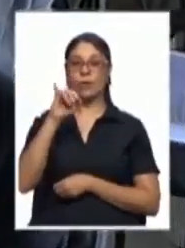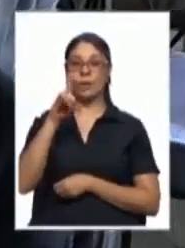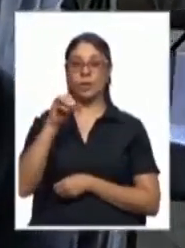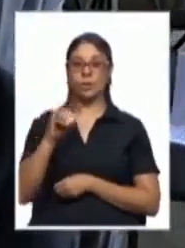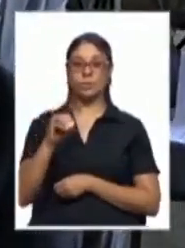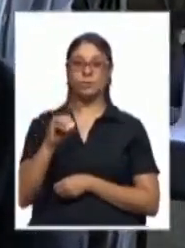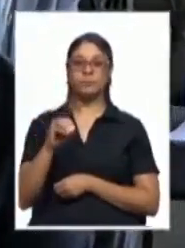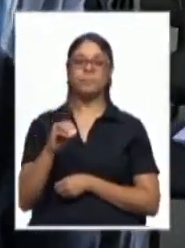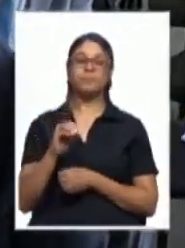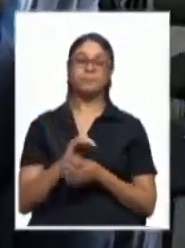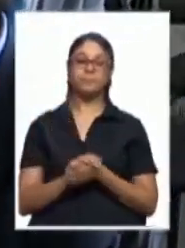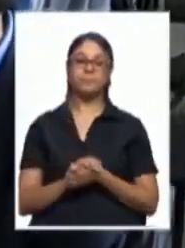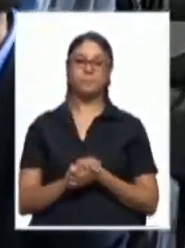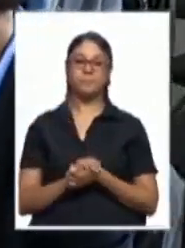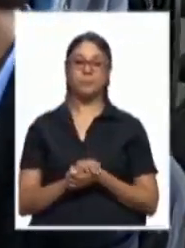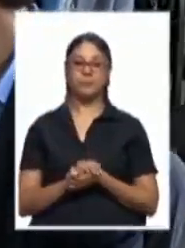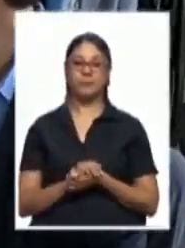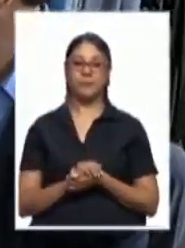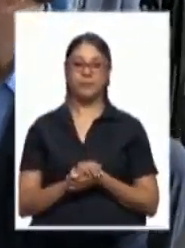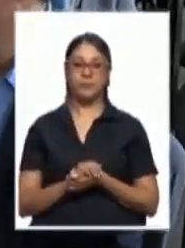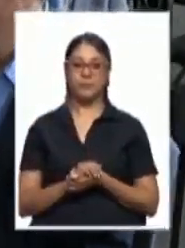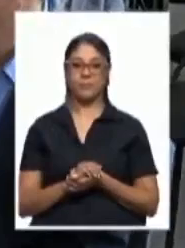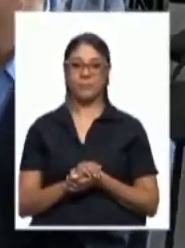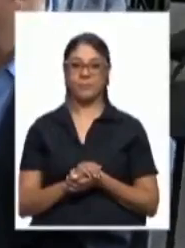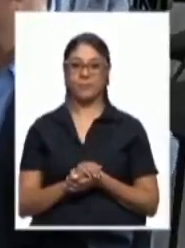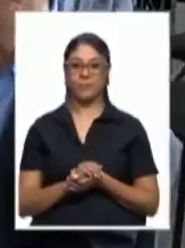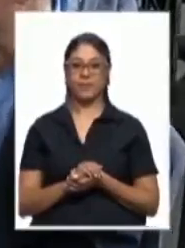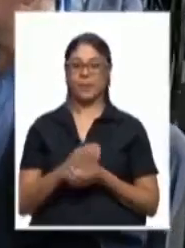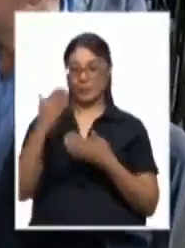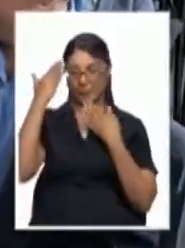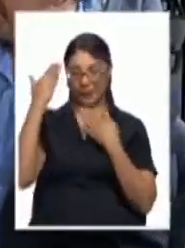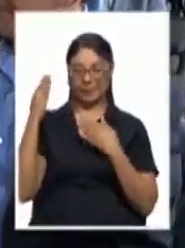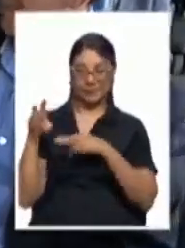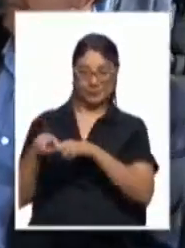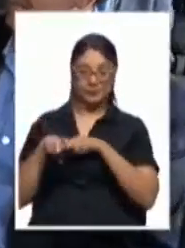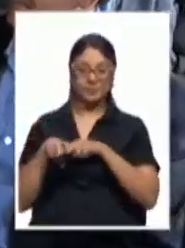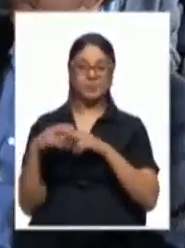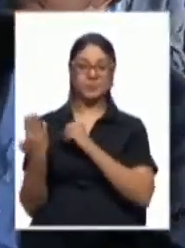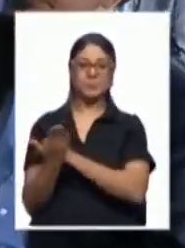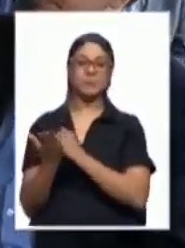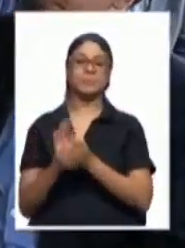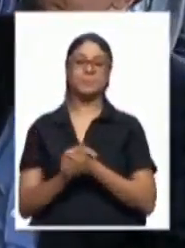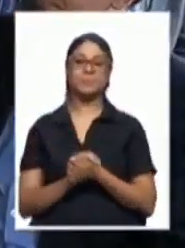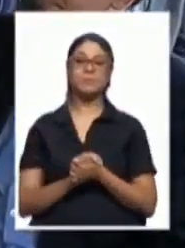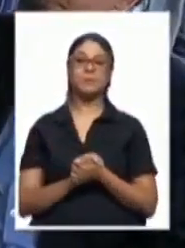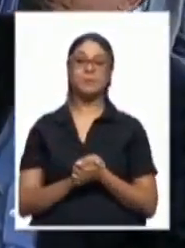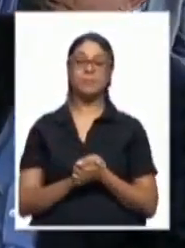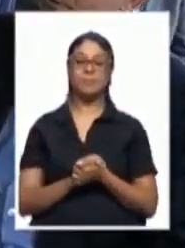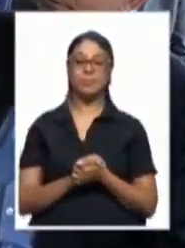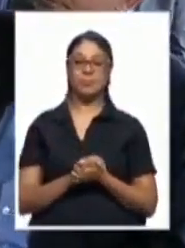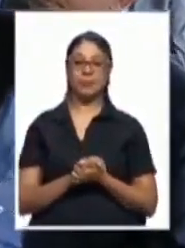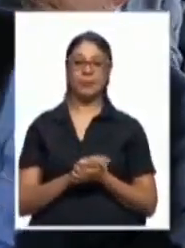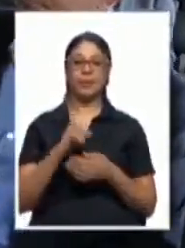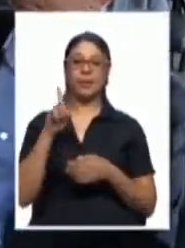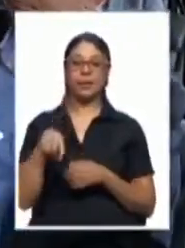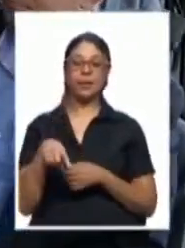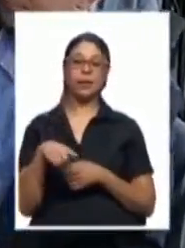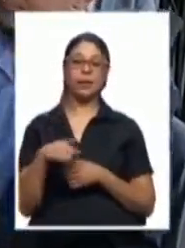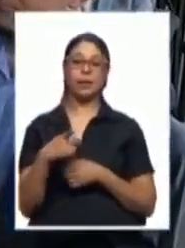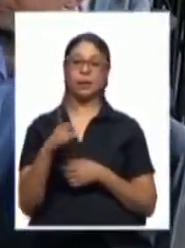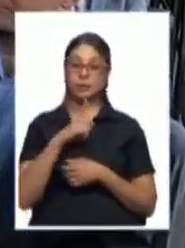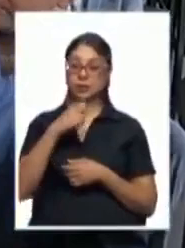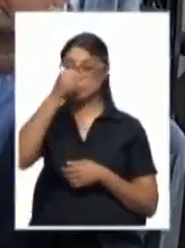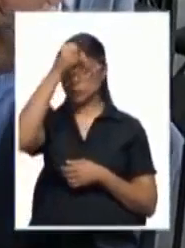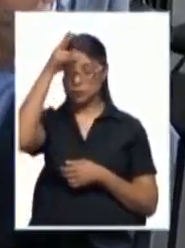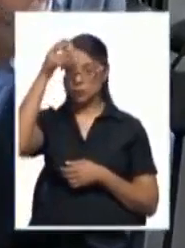Triângulo Mineiro. Deixa eu pegar aqui. Aí. Tá bom, obrigado. No Triângulo Mineiro, que é uma das regiões mais ricas do estado, mas também tem prefeitos